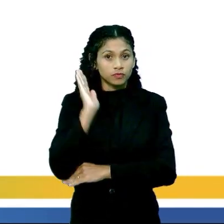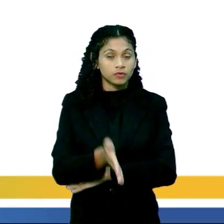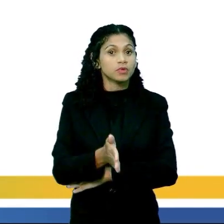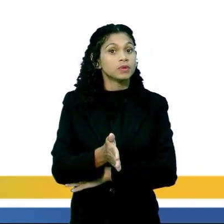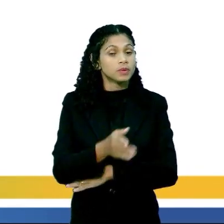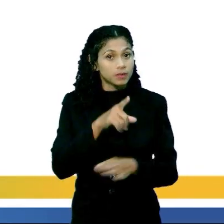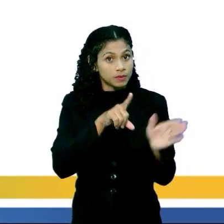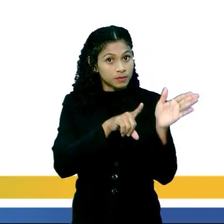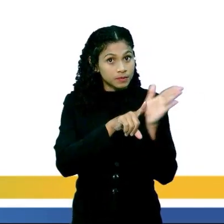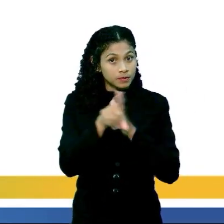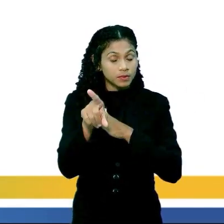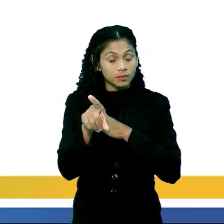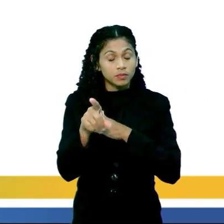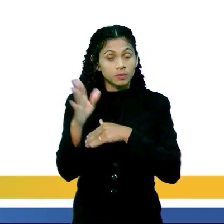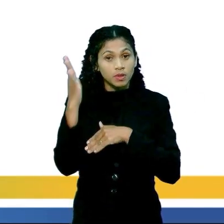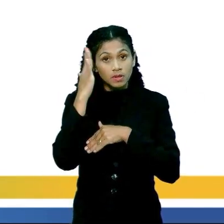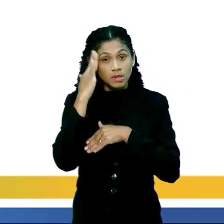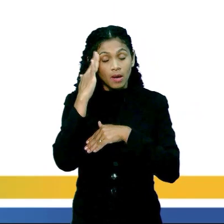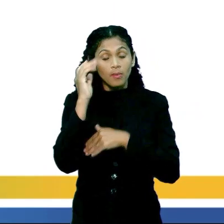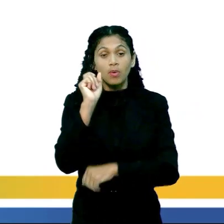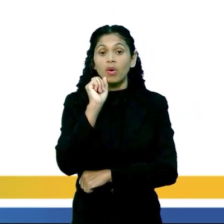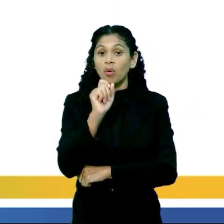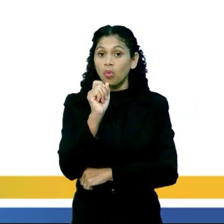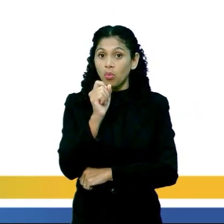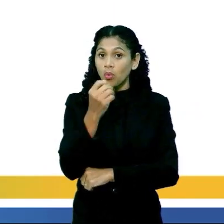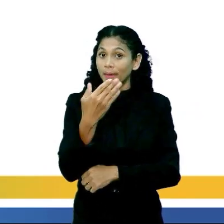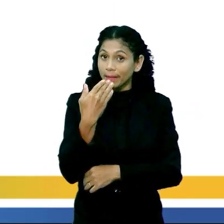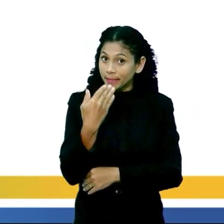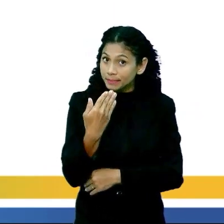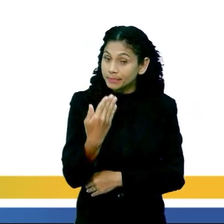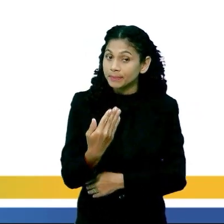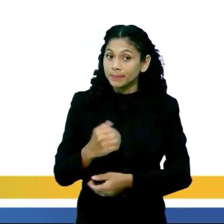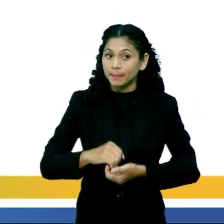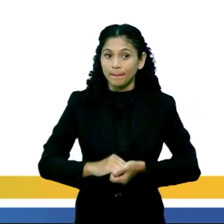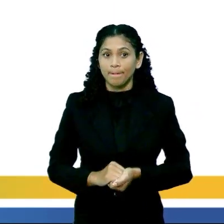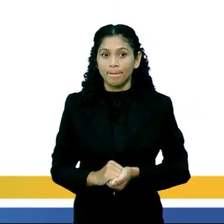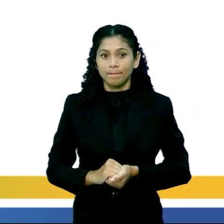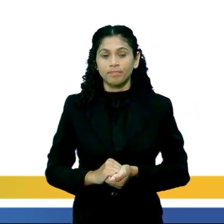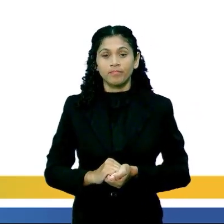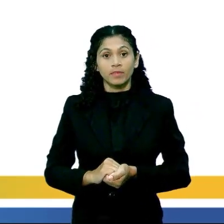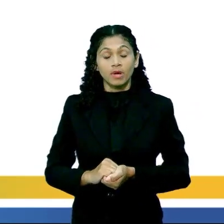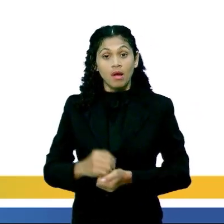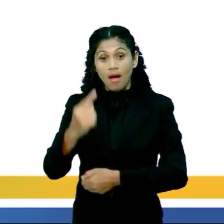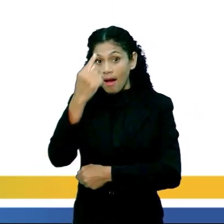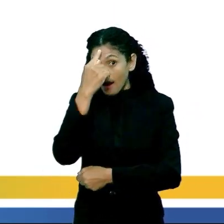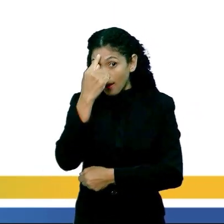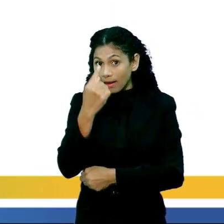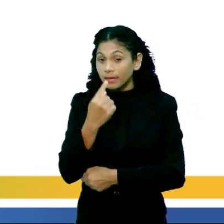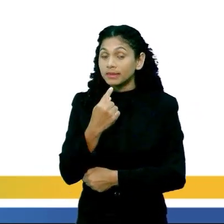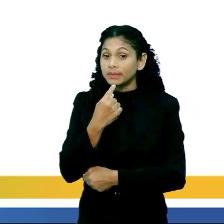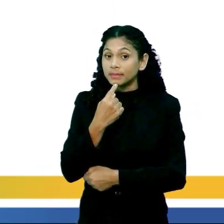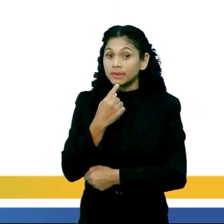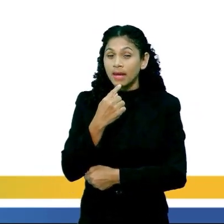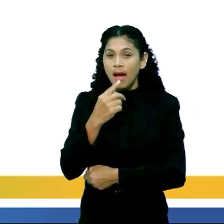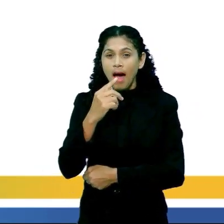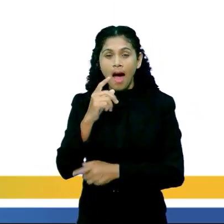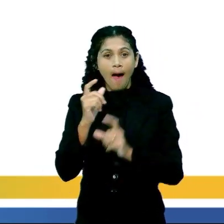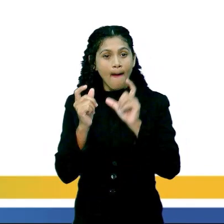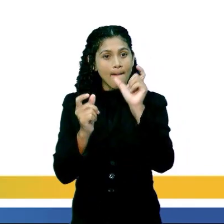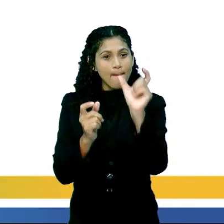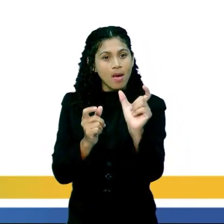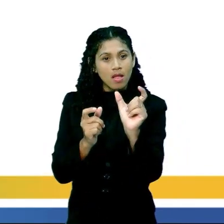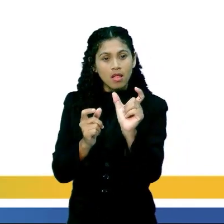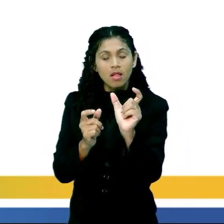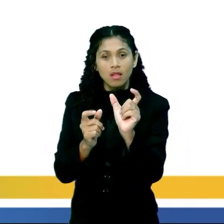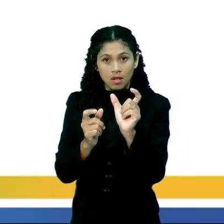o enunciador está querendo. Nesta célebre frase de Leonardo da Vinci, a palavra lienzo pode